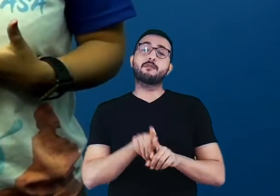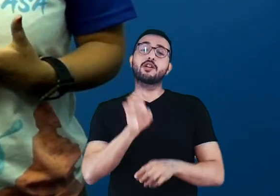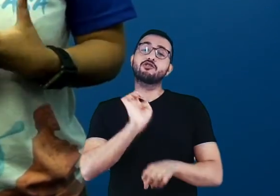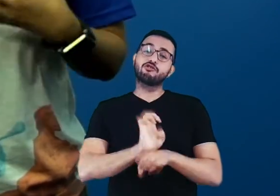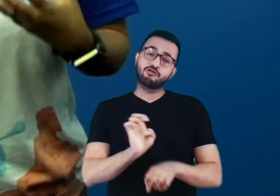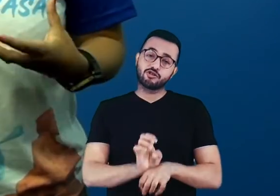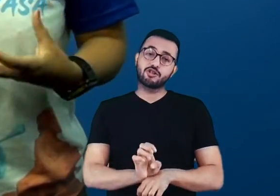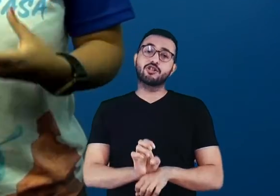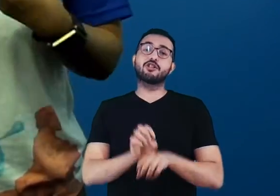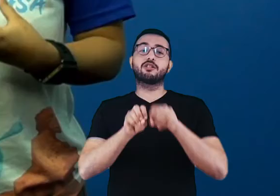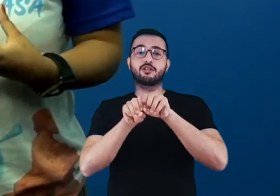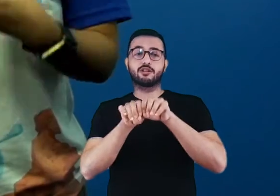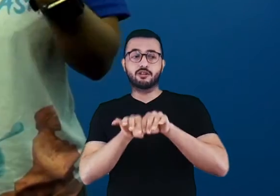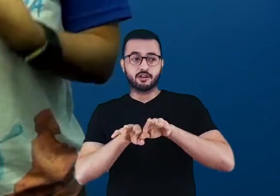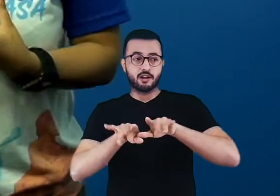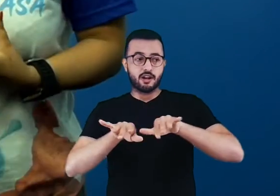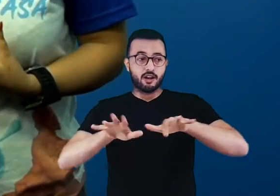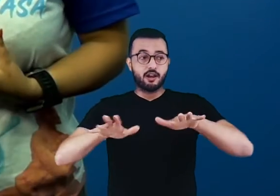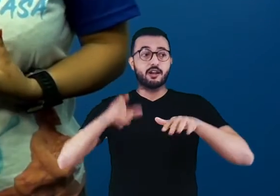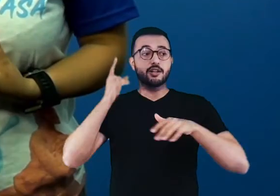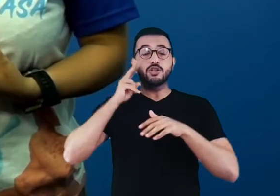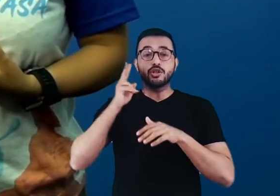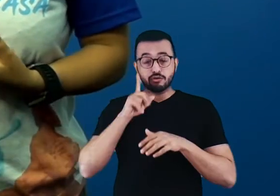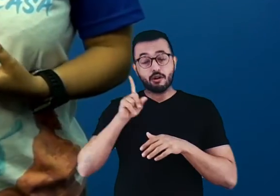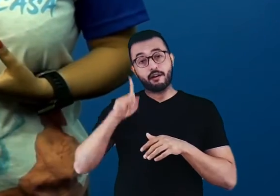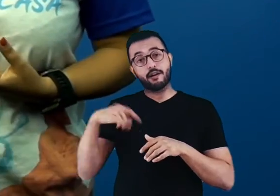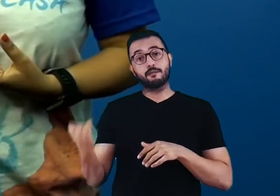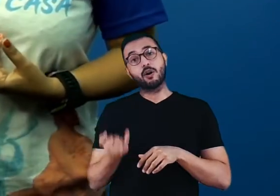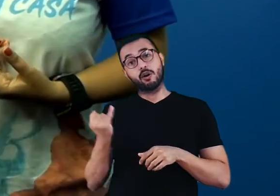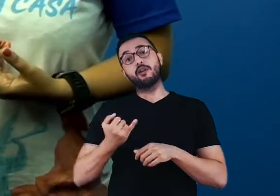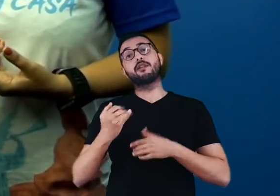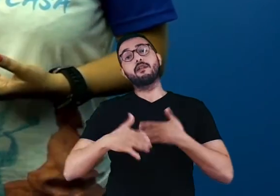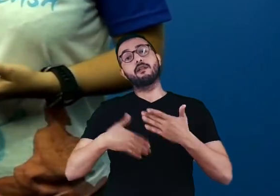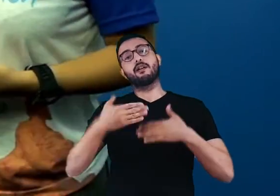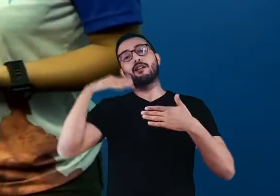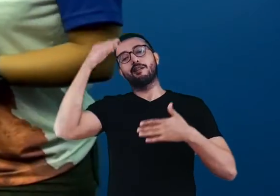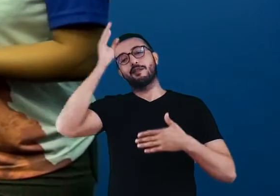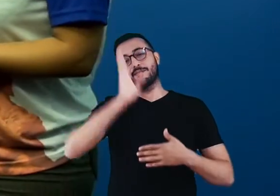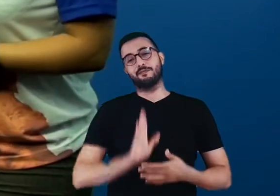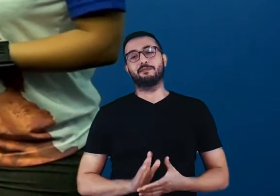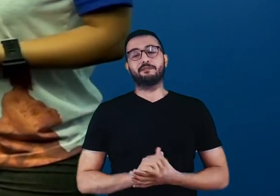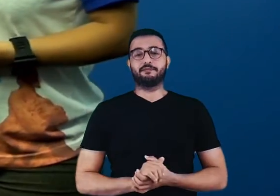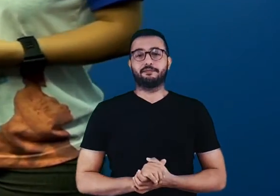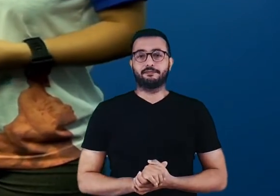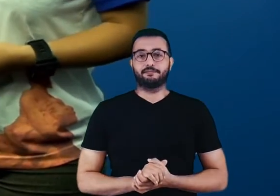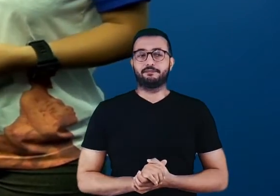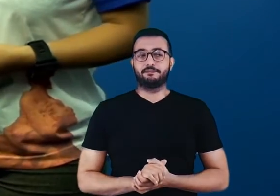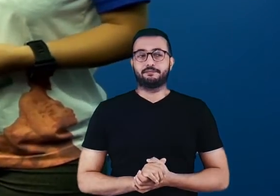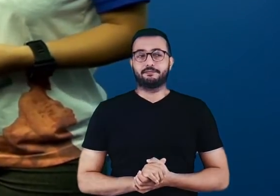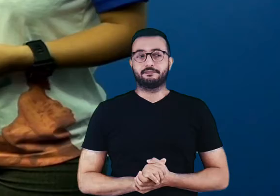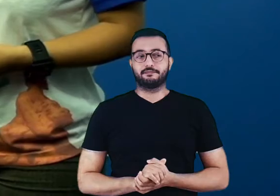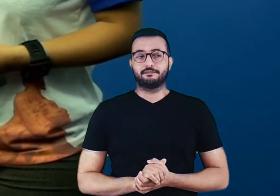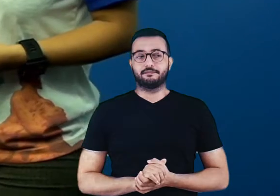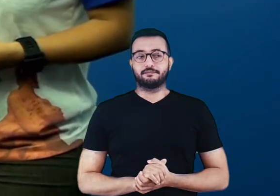estado, e também porque a nossa história foi importante para a construção do nosso país.